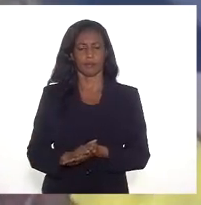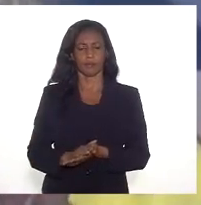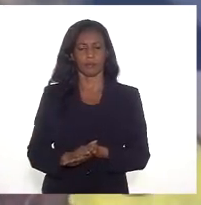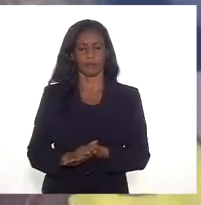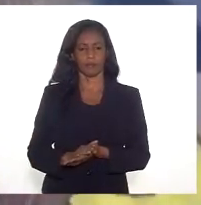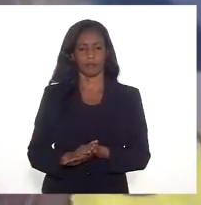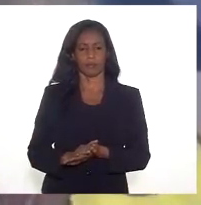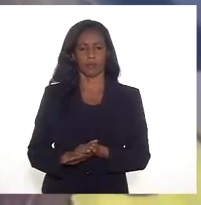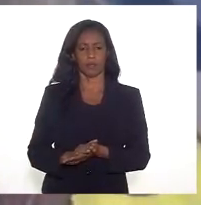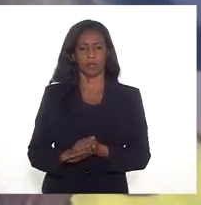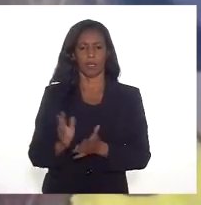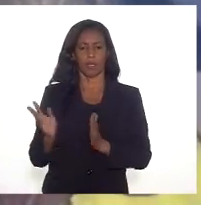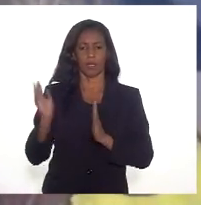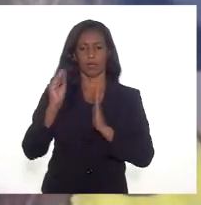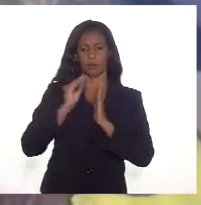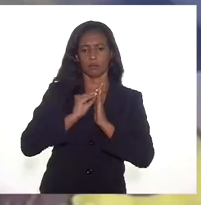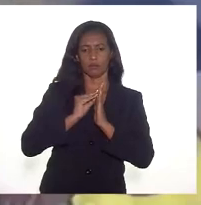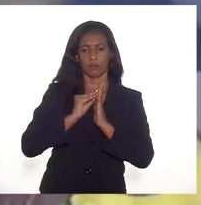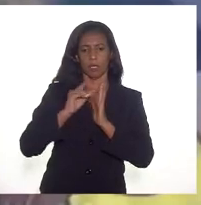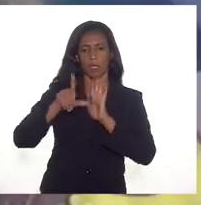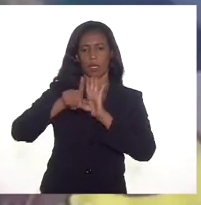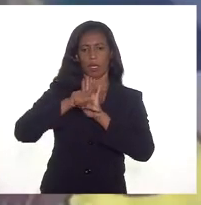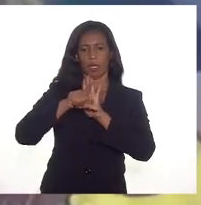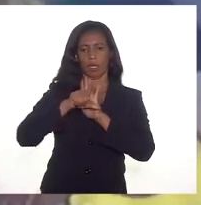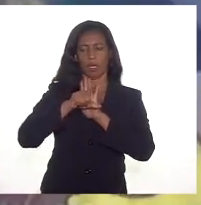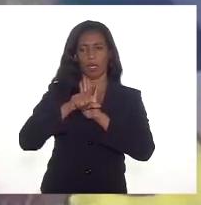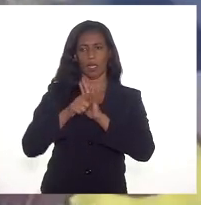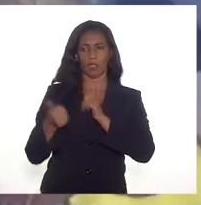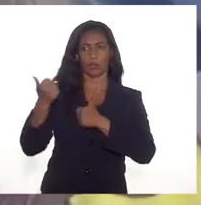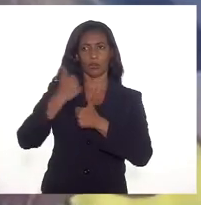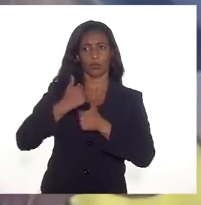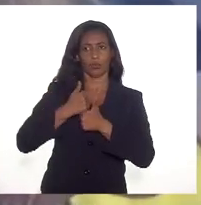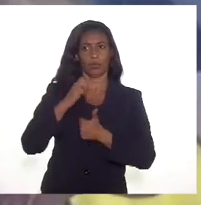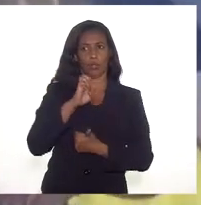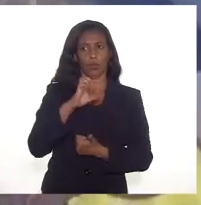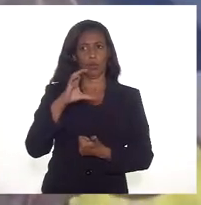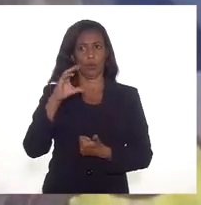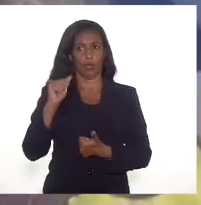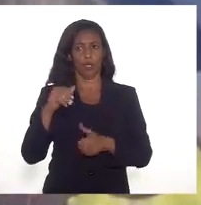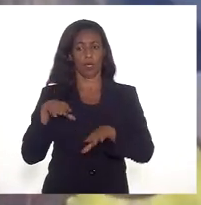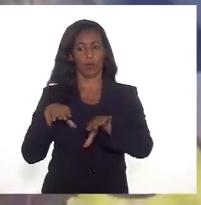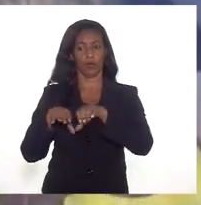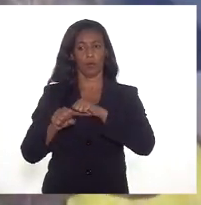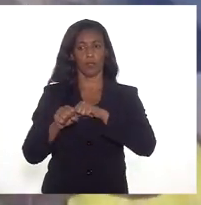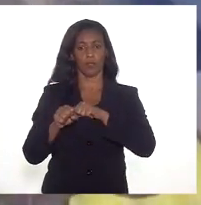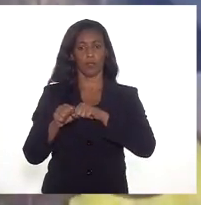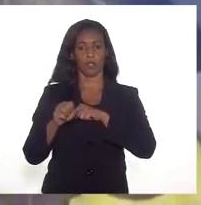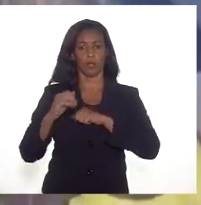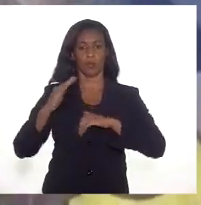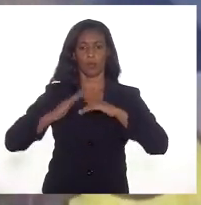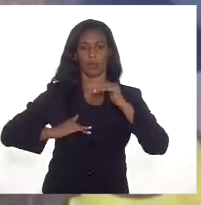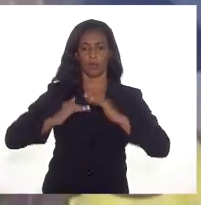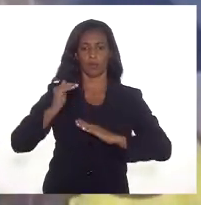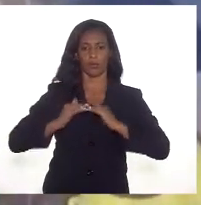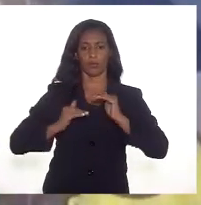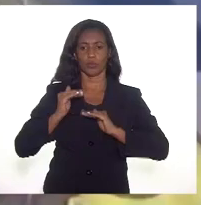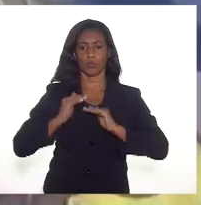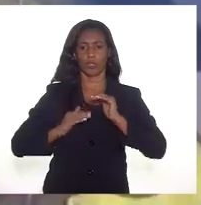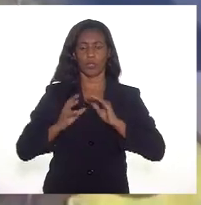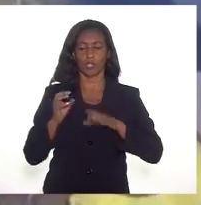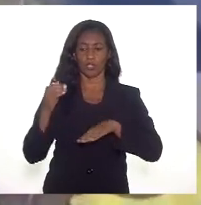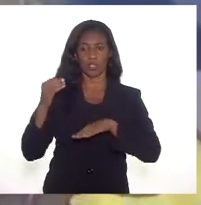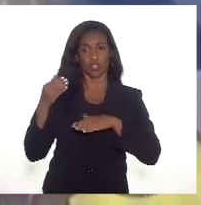a anexação, né, da lei que institui o ECA e também formação para os profissionais que estiverem de frente dessas